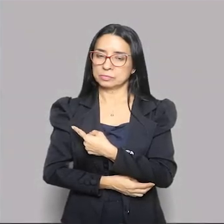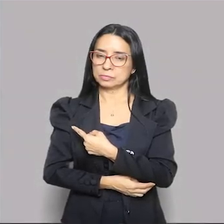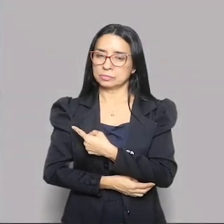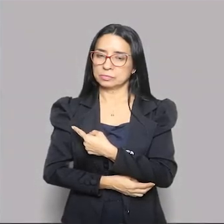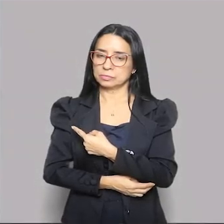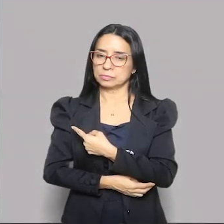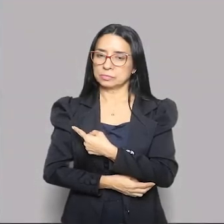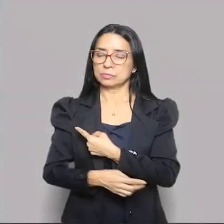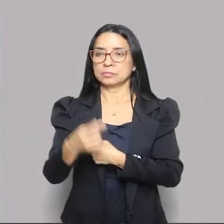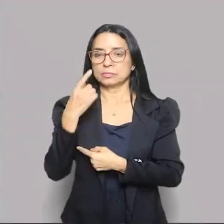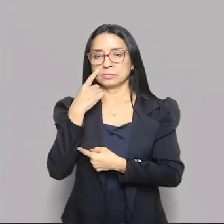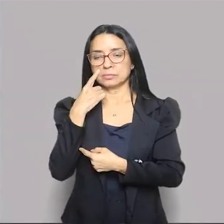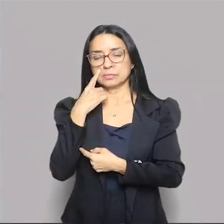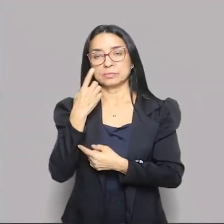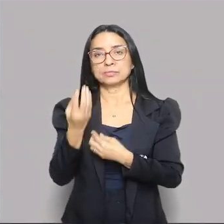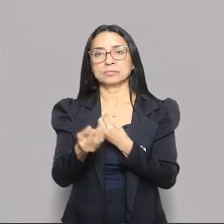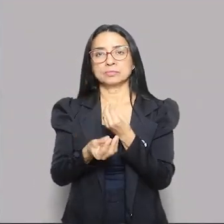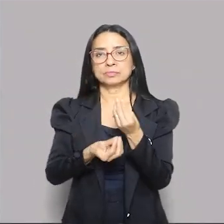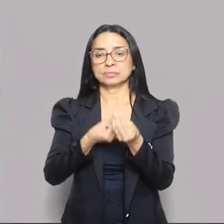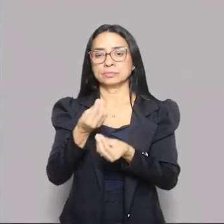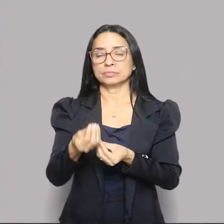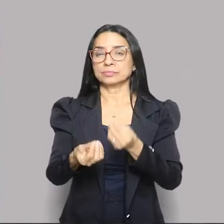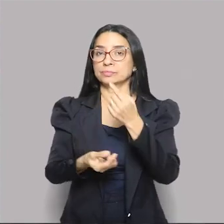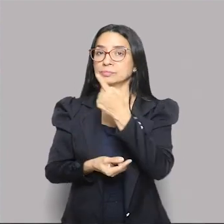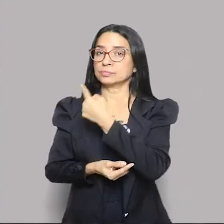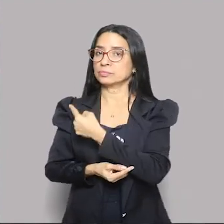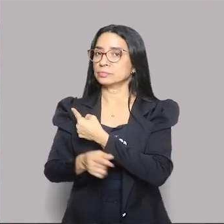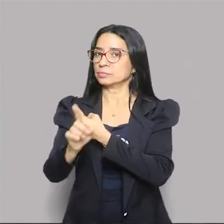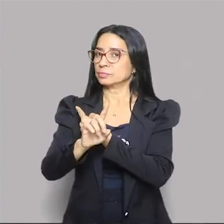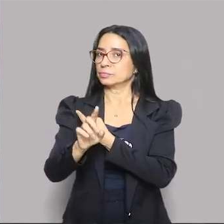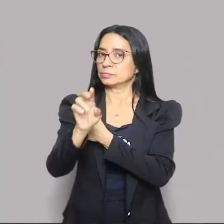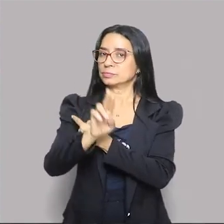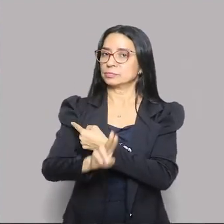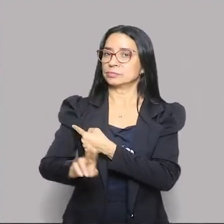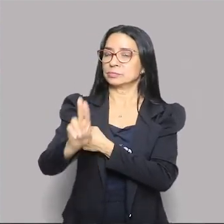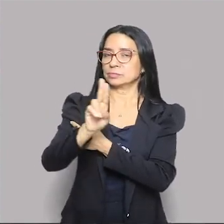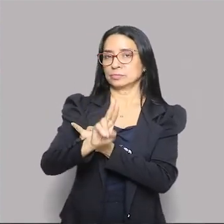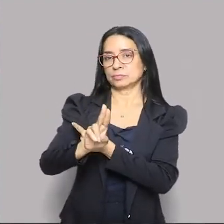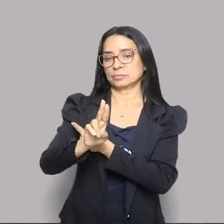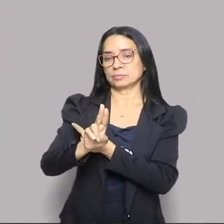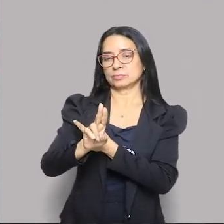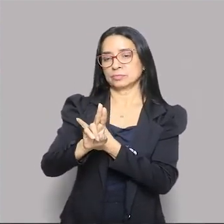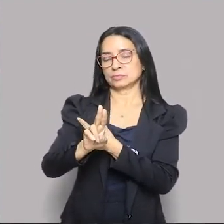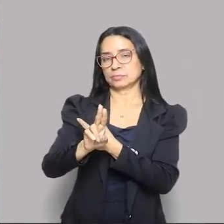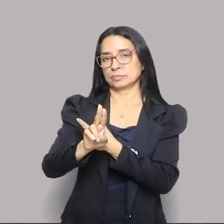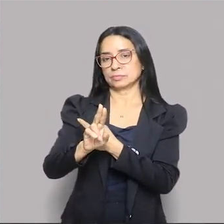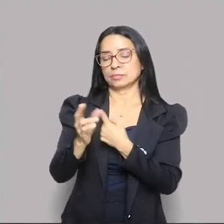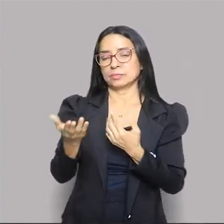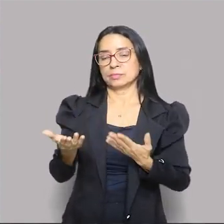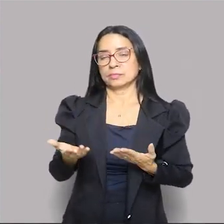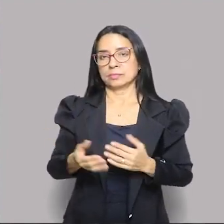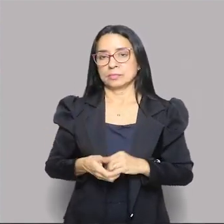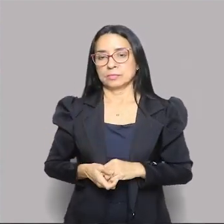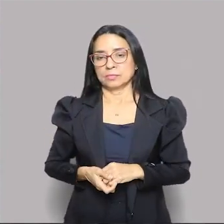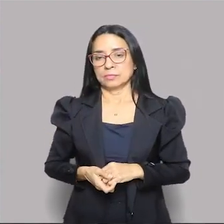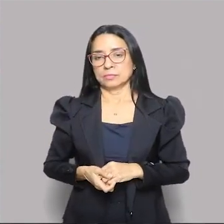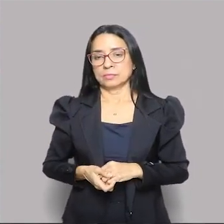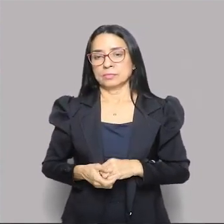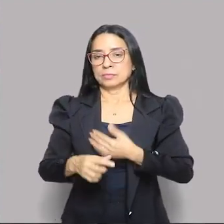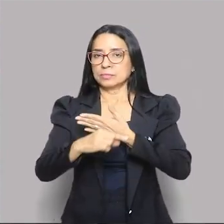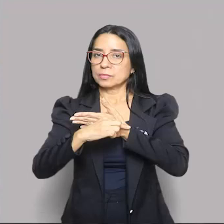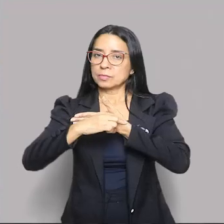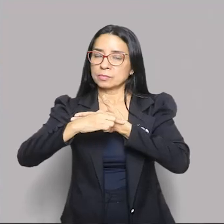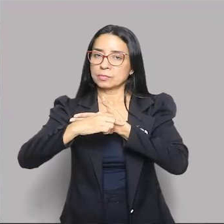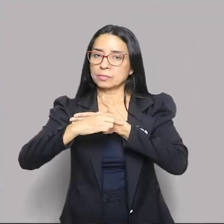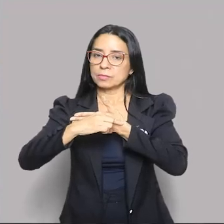comunidades. Olhem como aqui eu não coloquei, né, de jeito nenhum, a obra em que